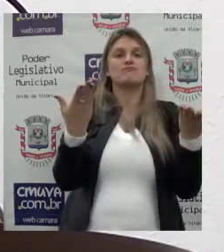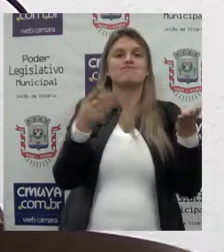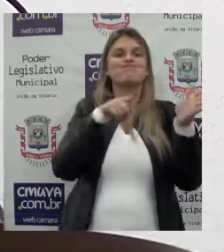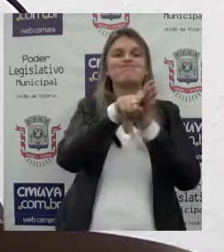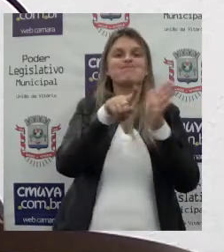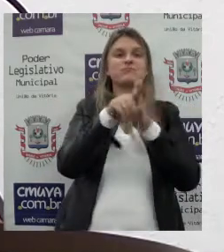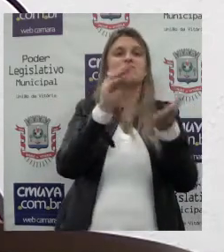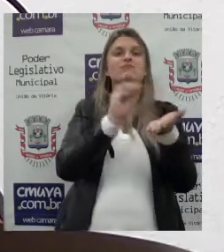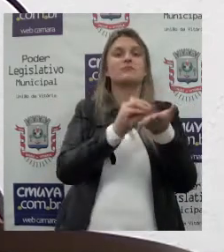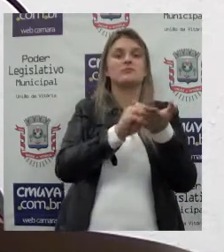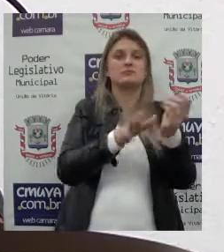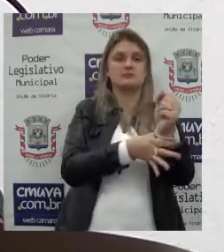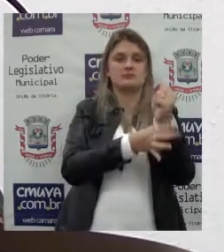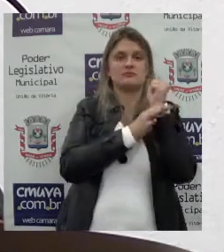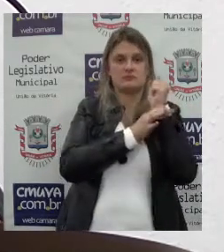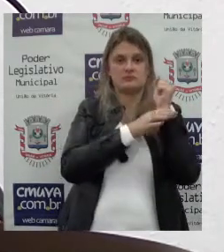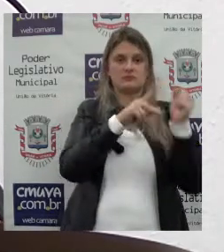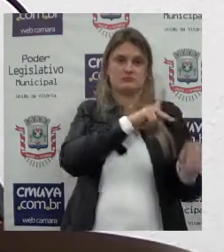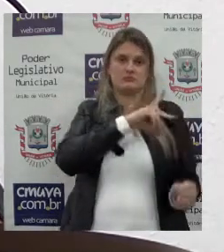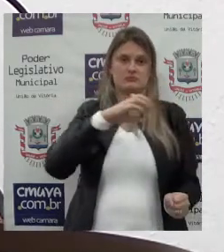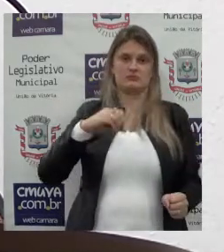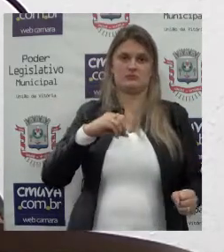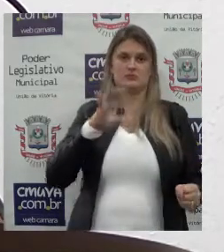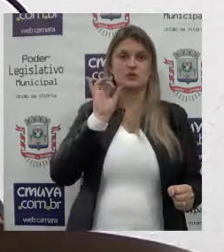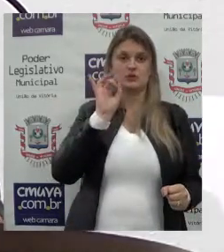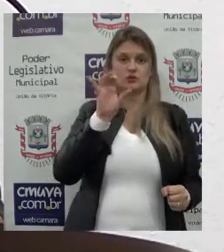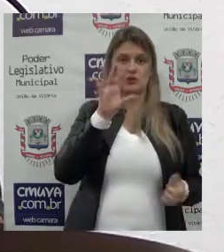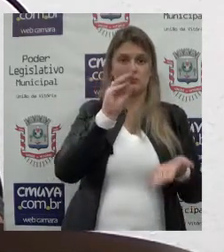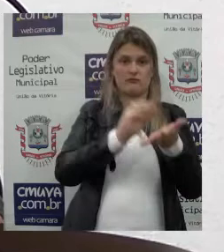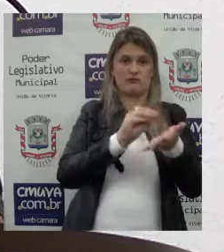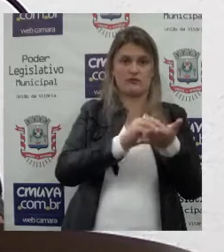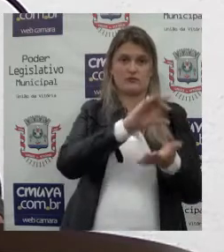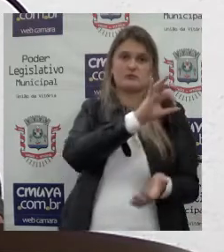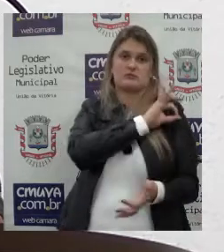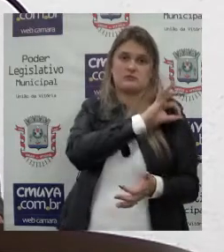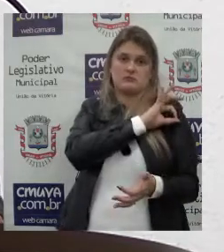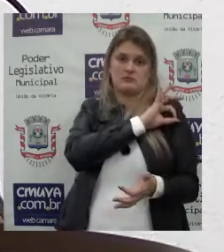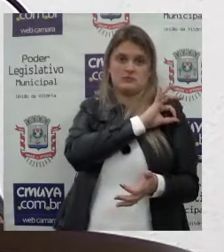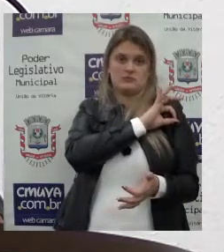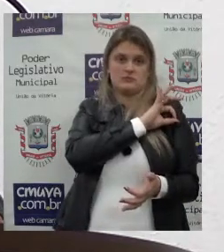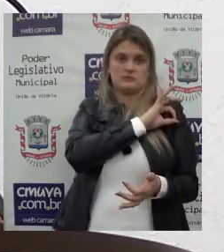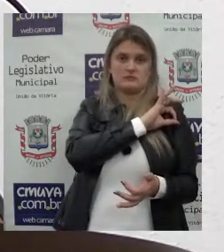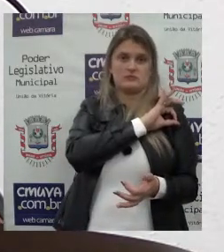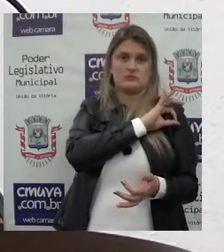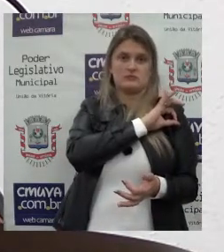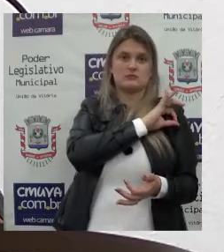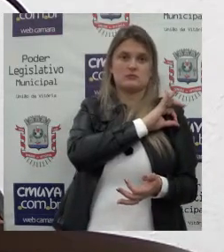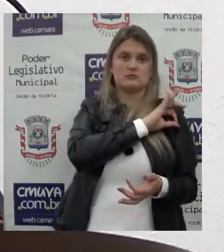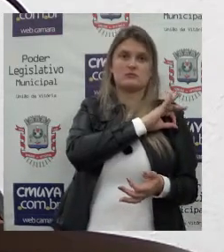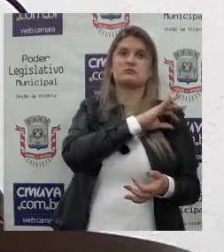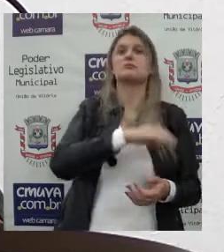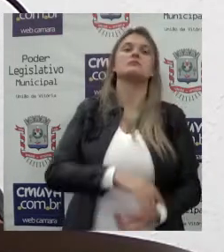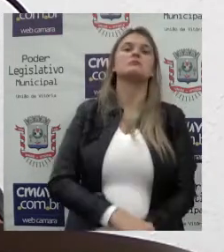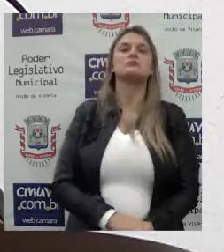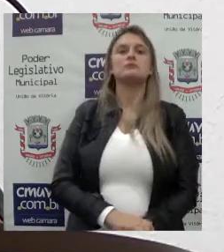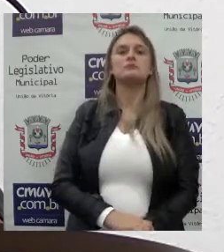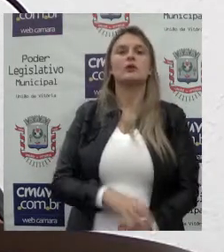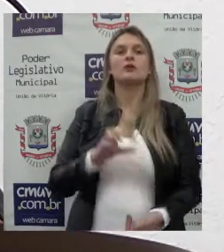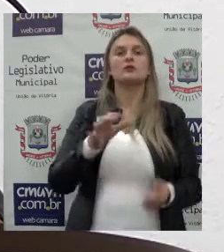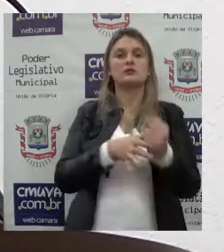faço, quais são as causas da insegurança pública? Só apenas a falta de policiais?